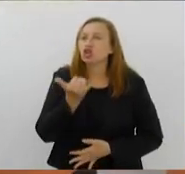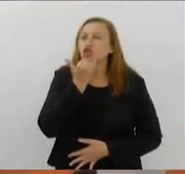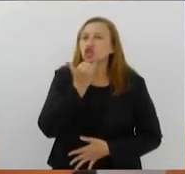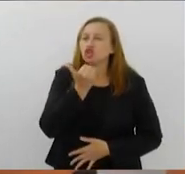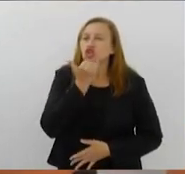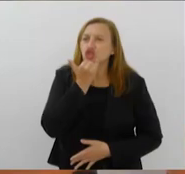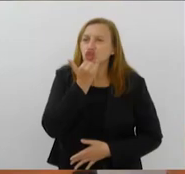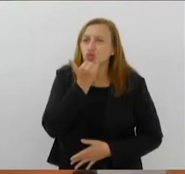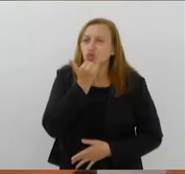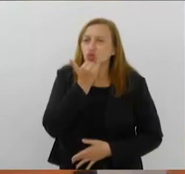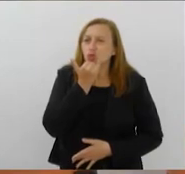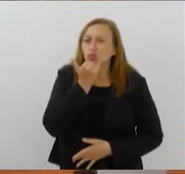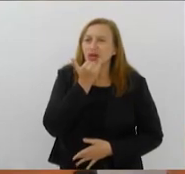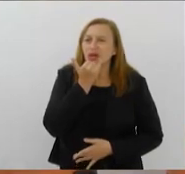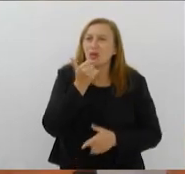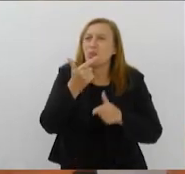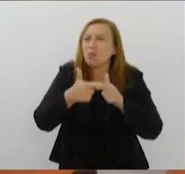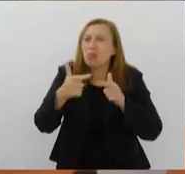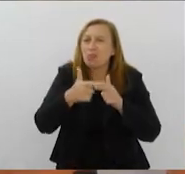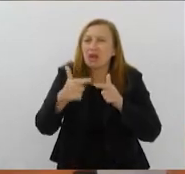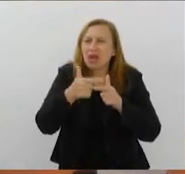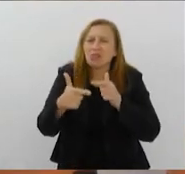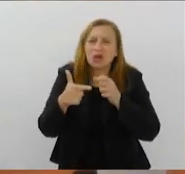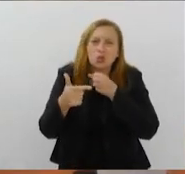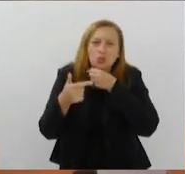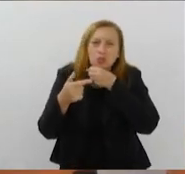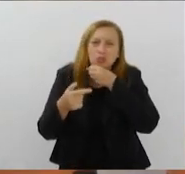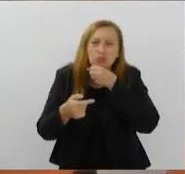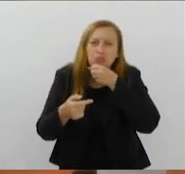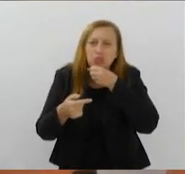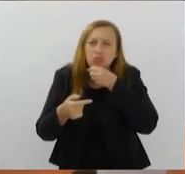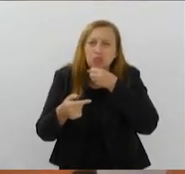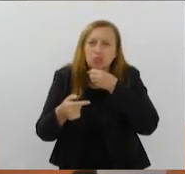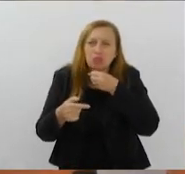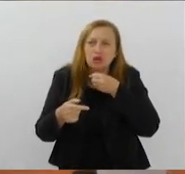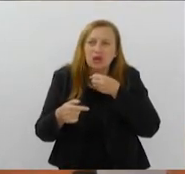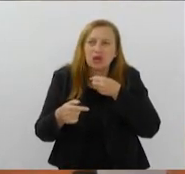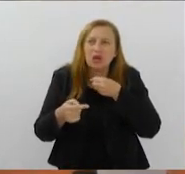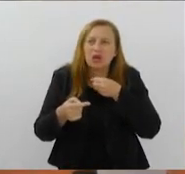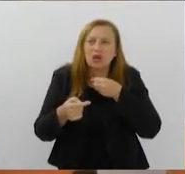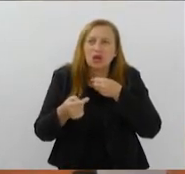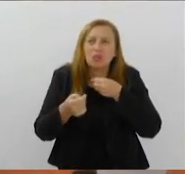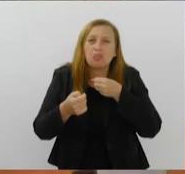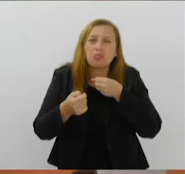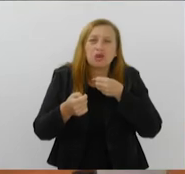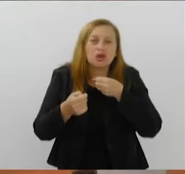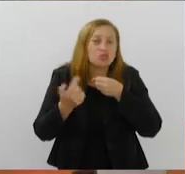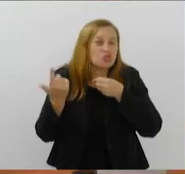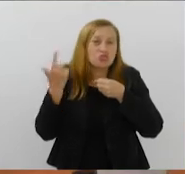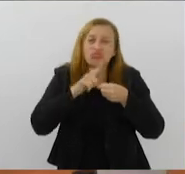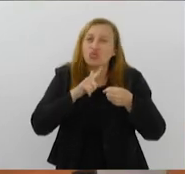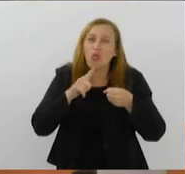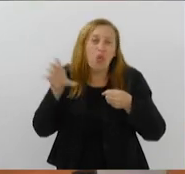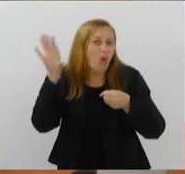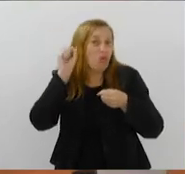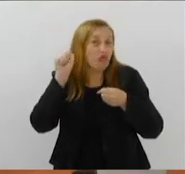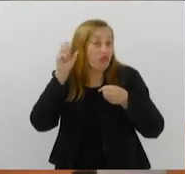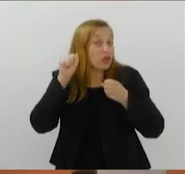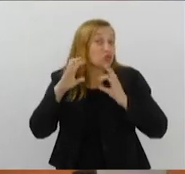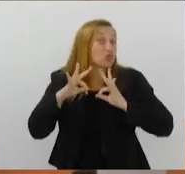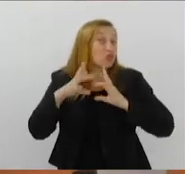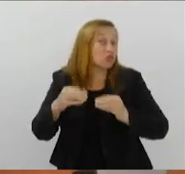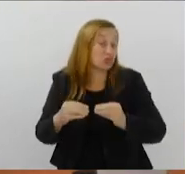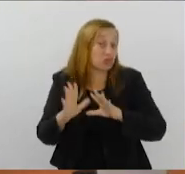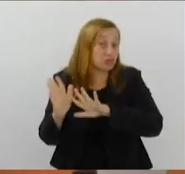e mantém todos praticamente no seu cabresto. Agora, os empresários também entenderam que